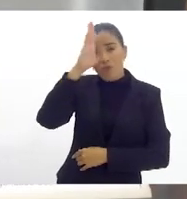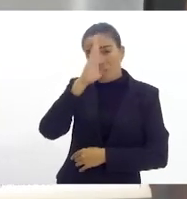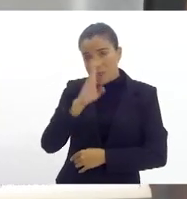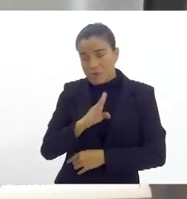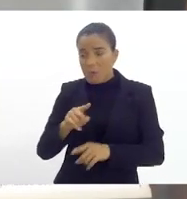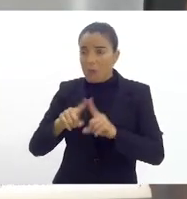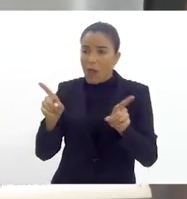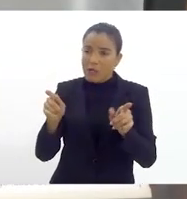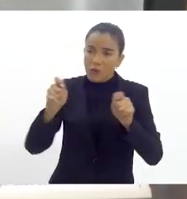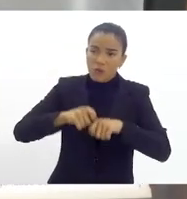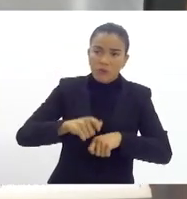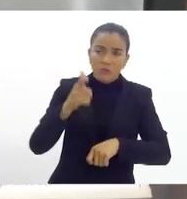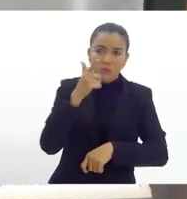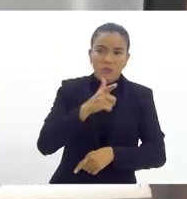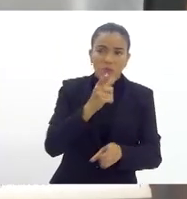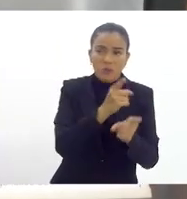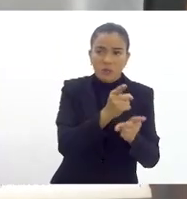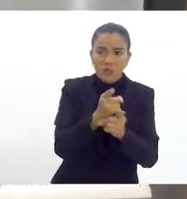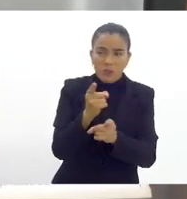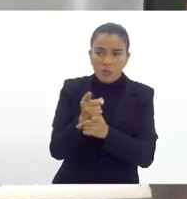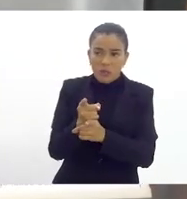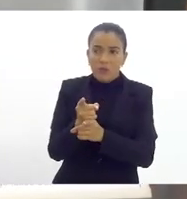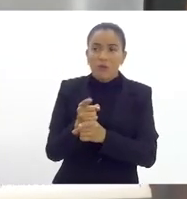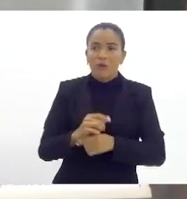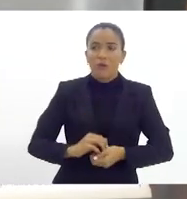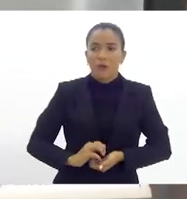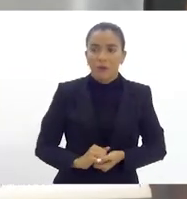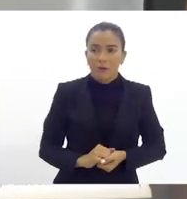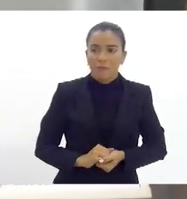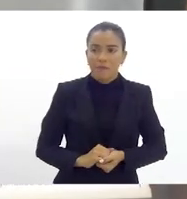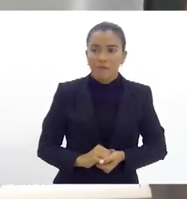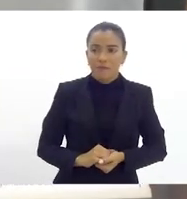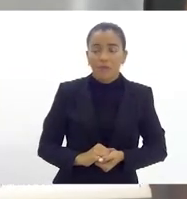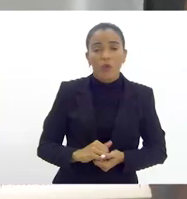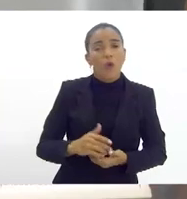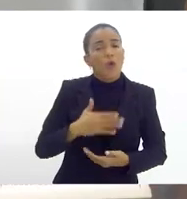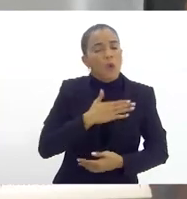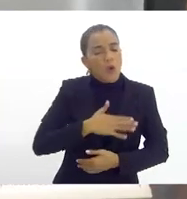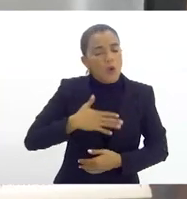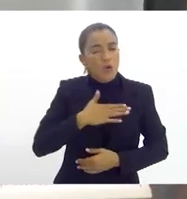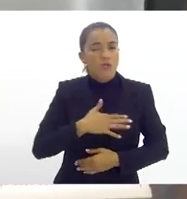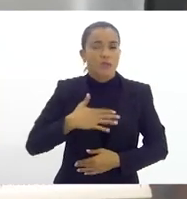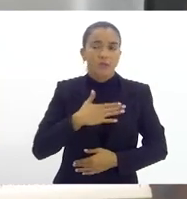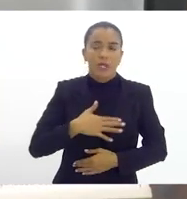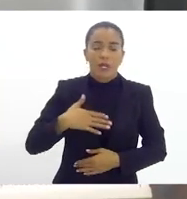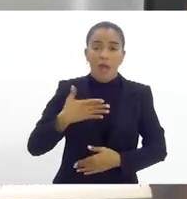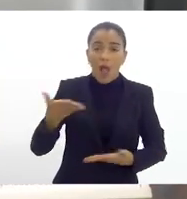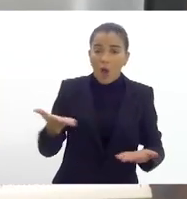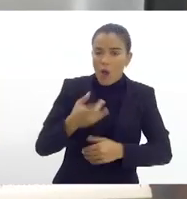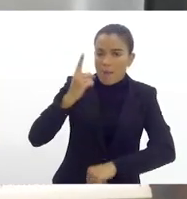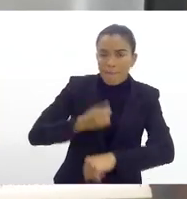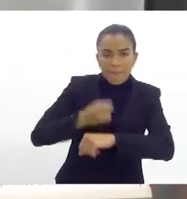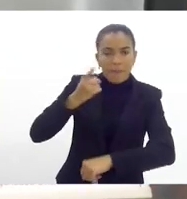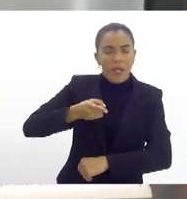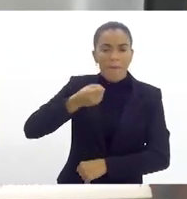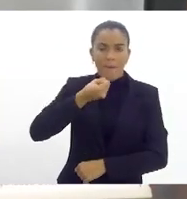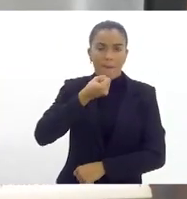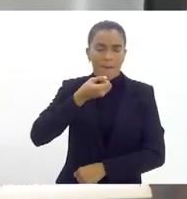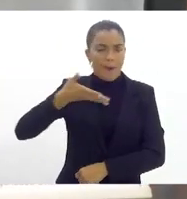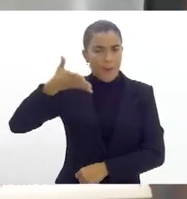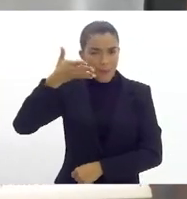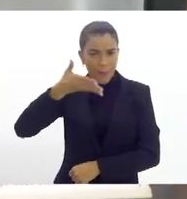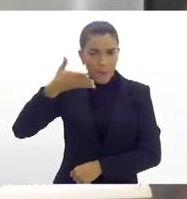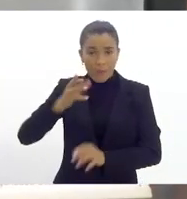nós poderemos ter enfim de soluções gostaria de passar imediatamente então a palavra